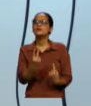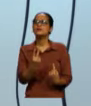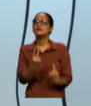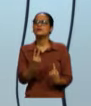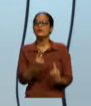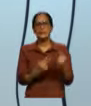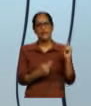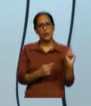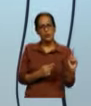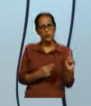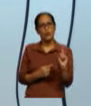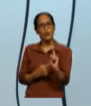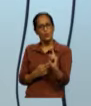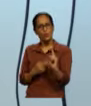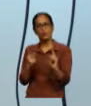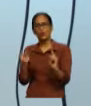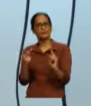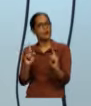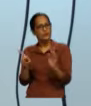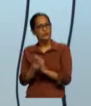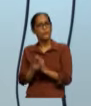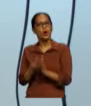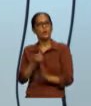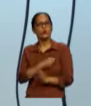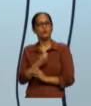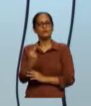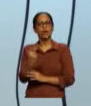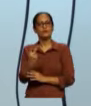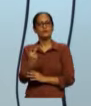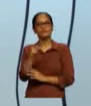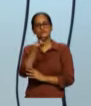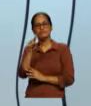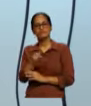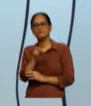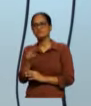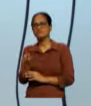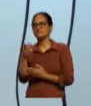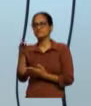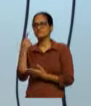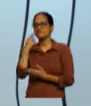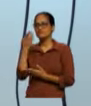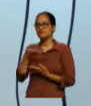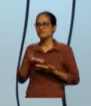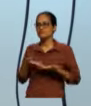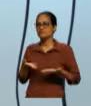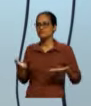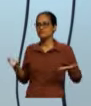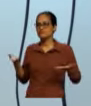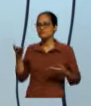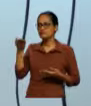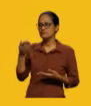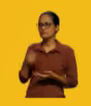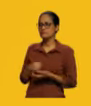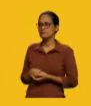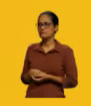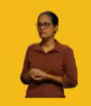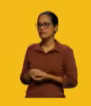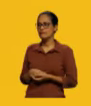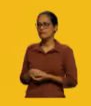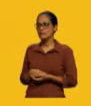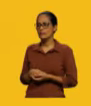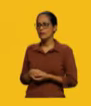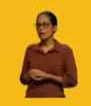de 2i, ele tem um símbolo que é 2. Então, nós temos símbolo que vai até 0, né?